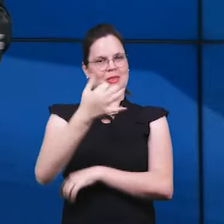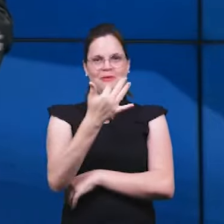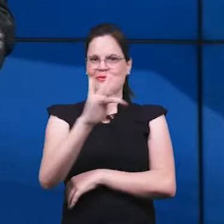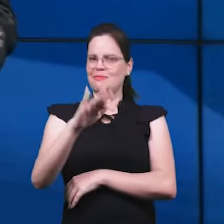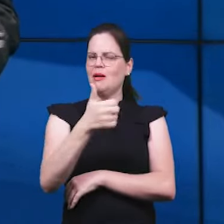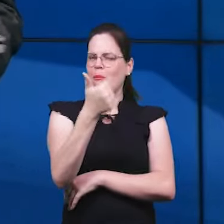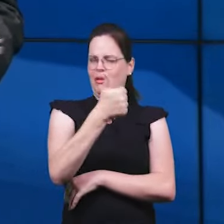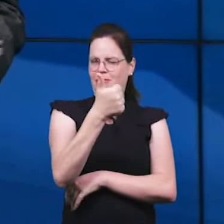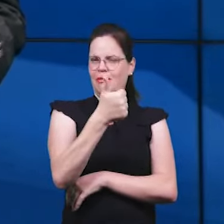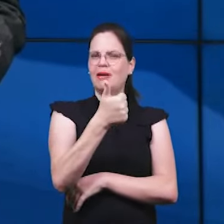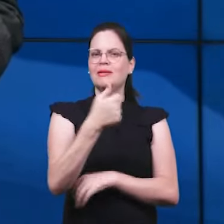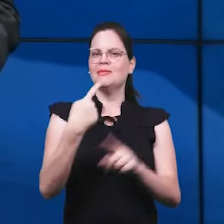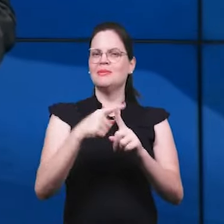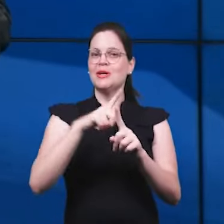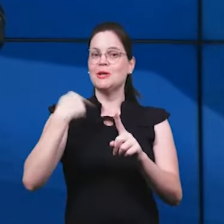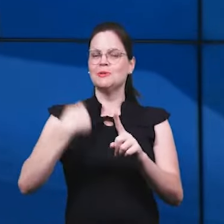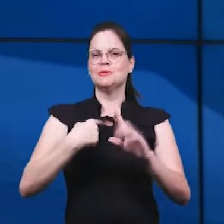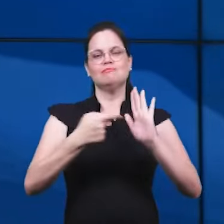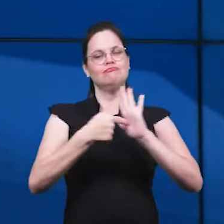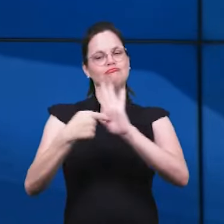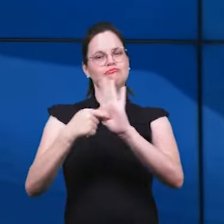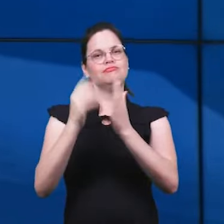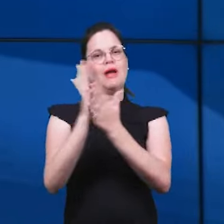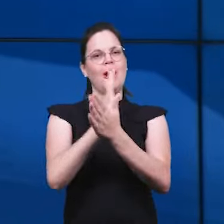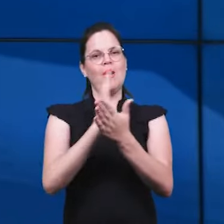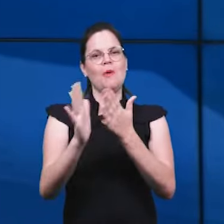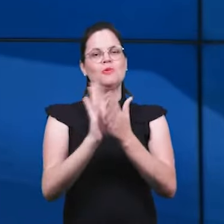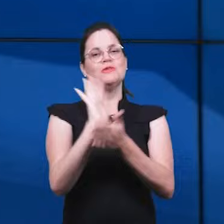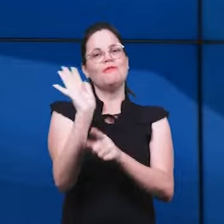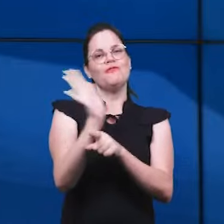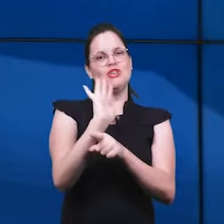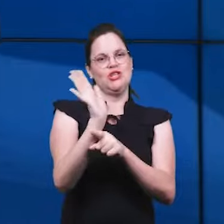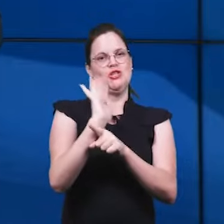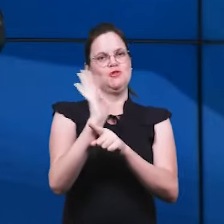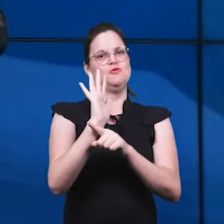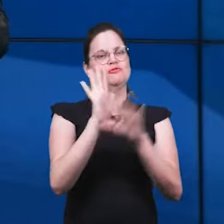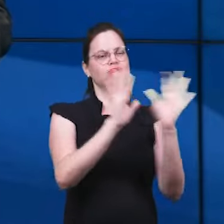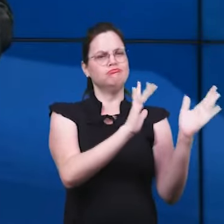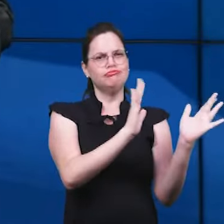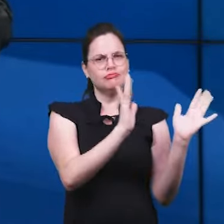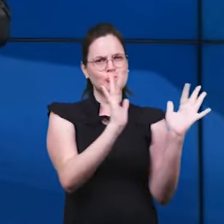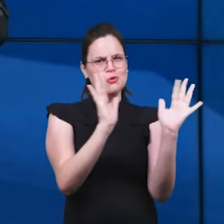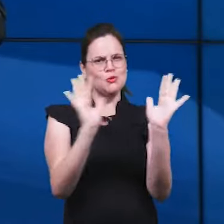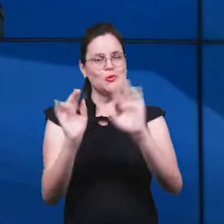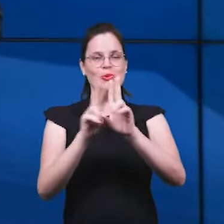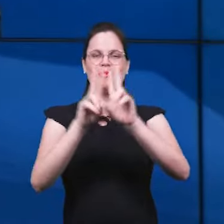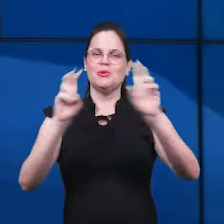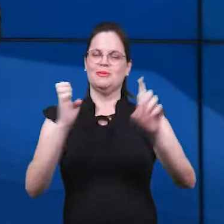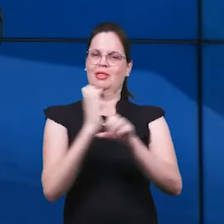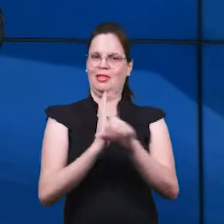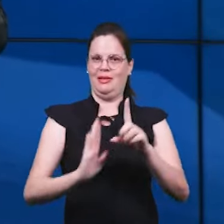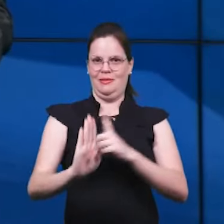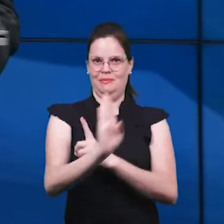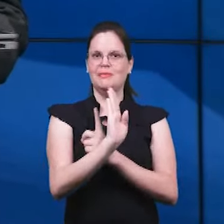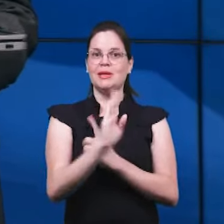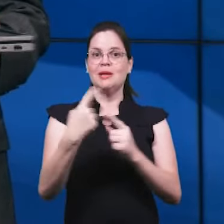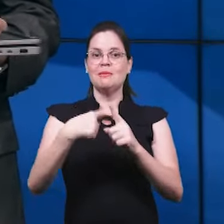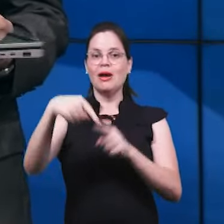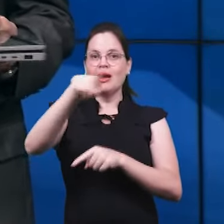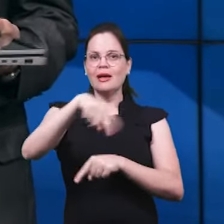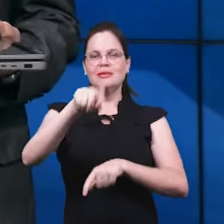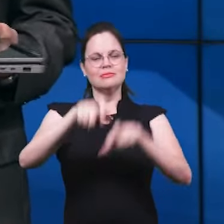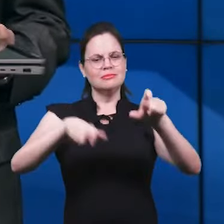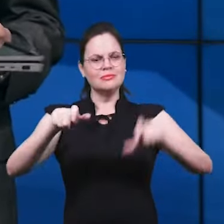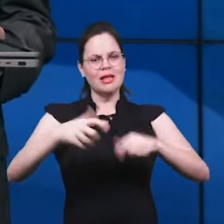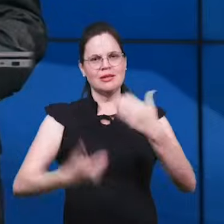primeira parte da Escola Bíblica, na qual nós apresentamos algumas informações sobre o assunto da Escola Bíblica através de